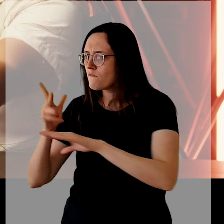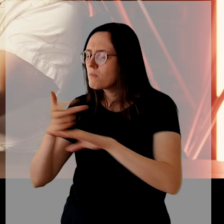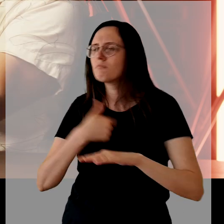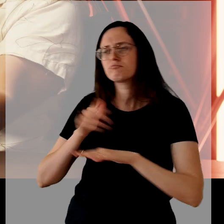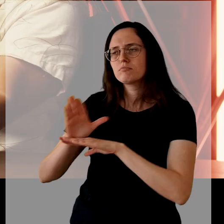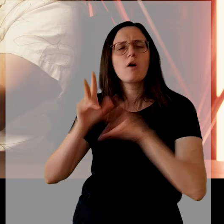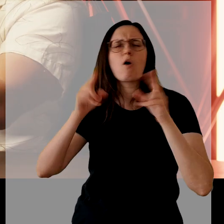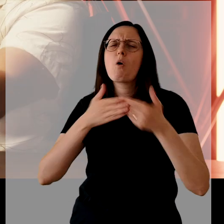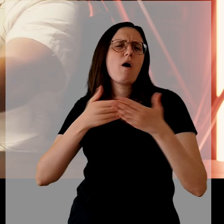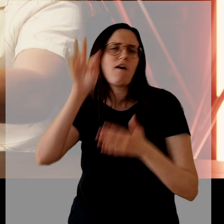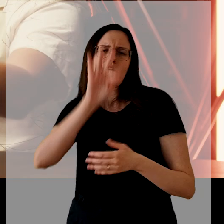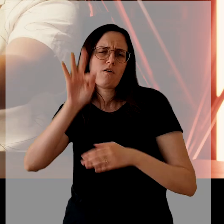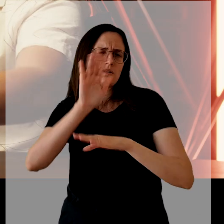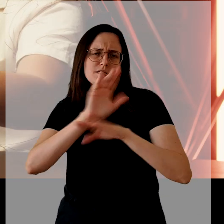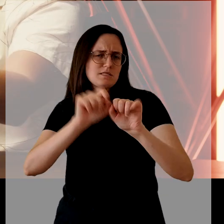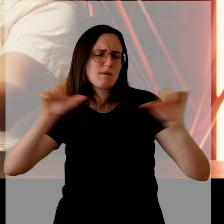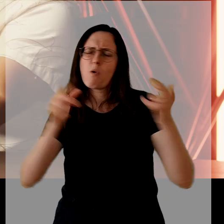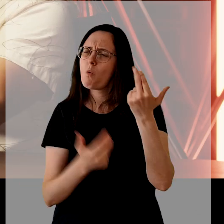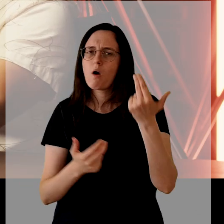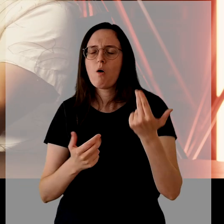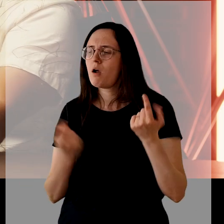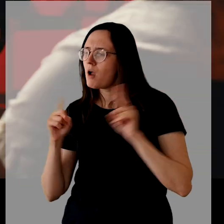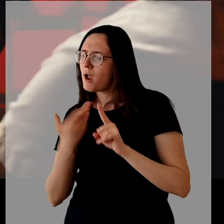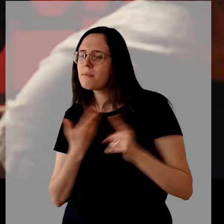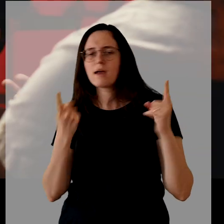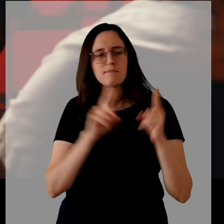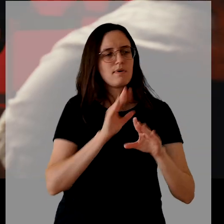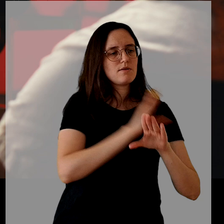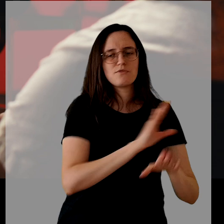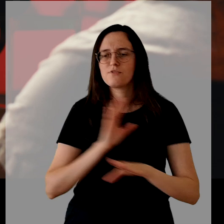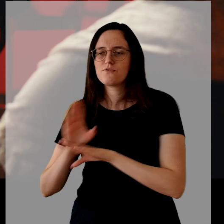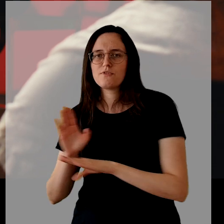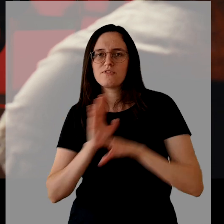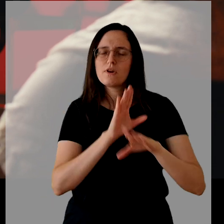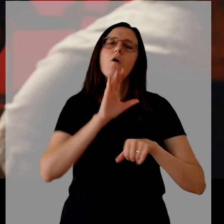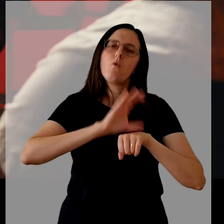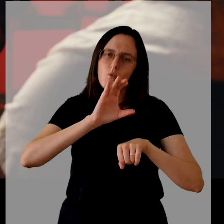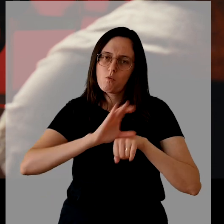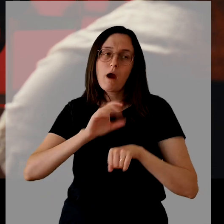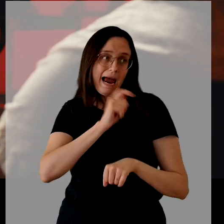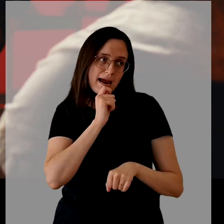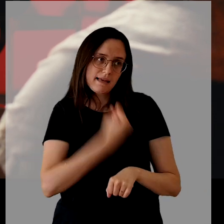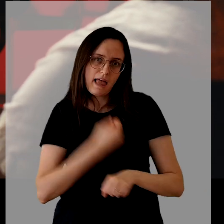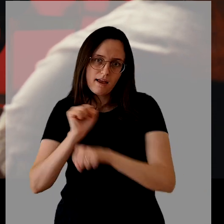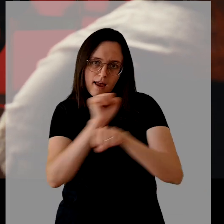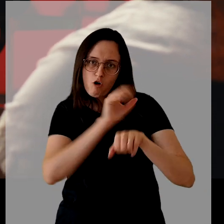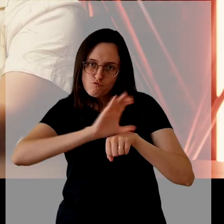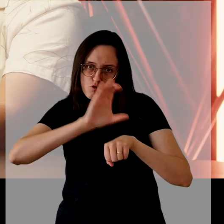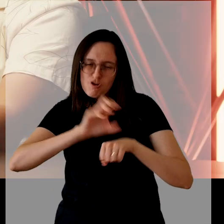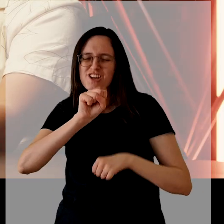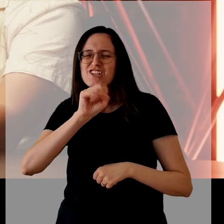como é qualquer faculdade de cinema, né? A gente começa a fazer os filmes dos amigos, assim, né? Mas dos colegas. Ainda assim fazendo curso de fotografia still.